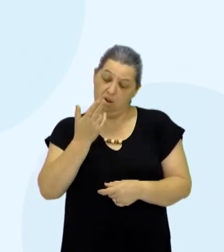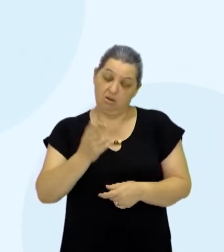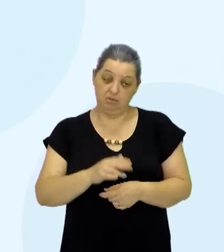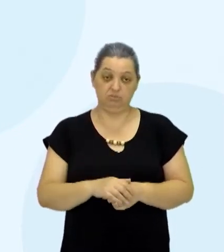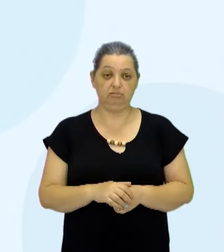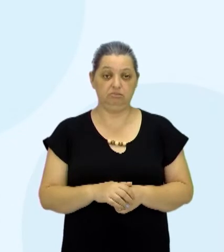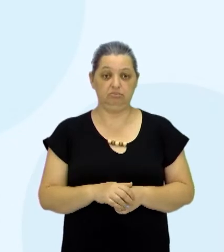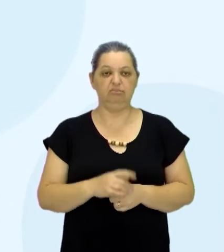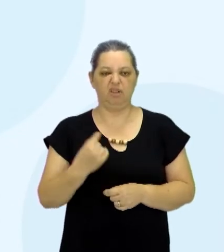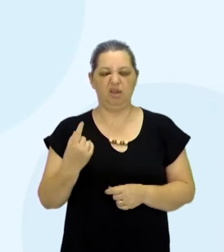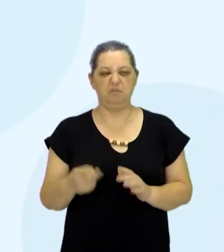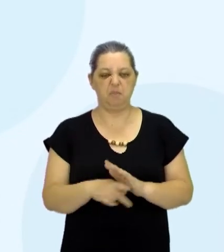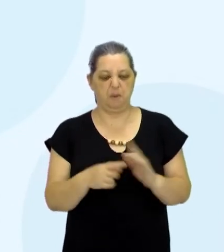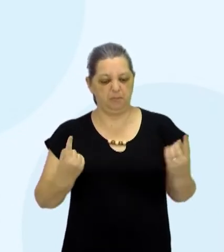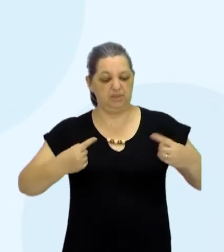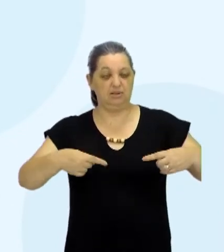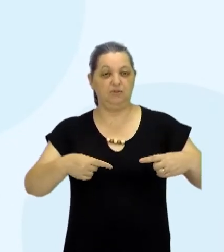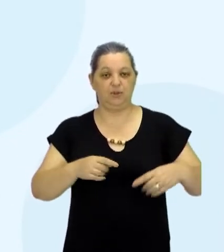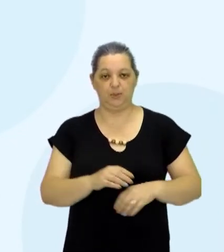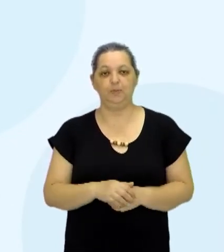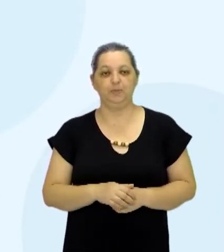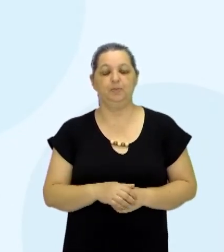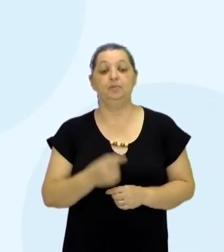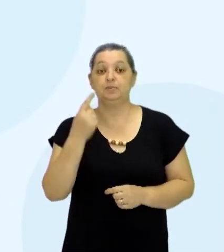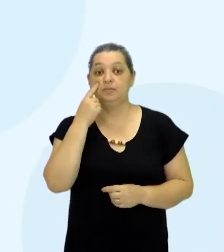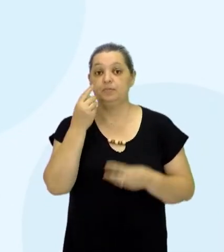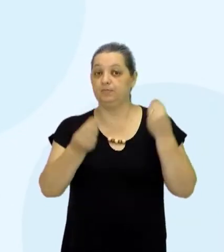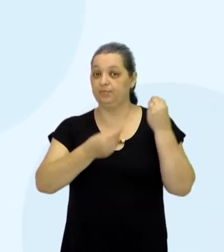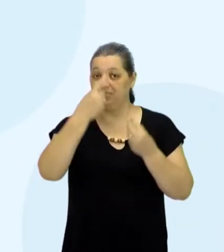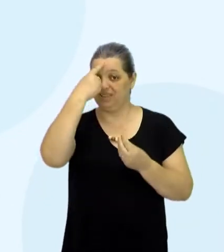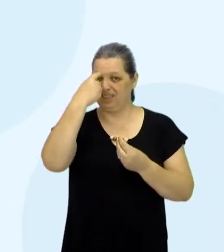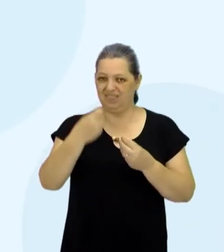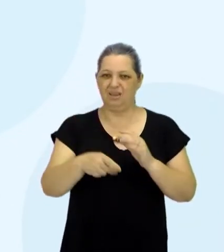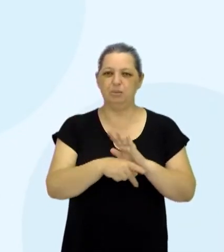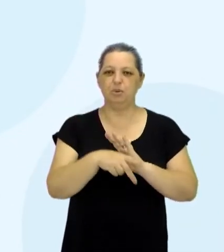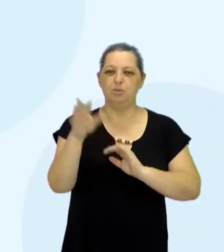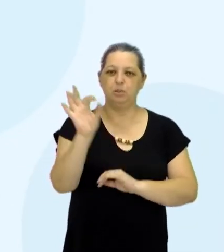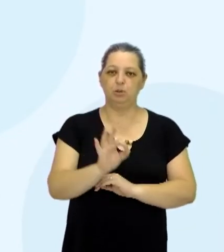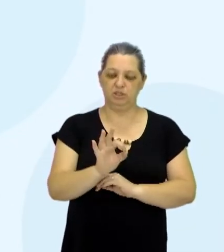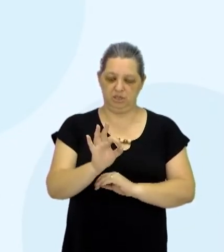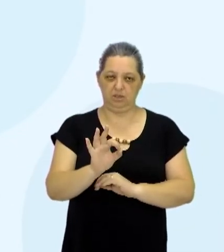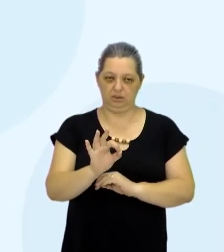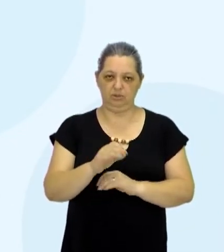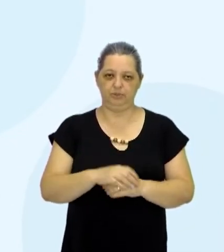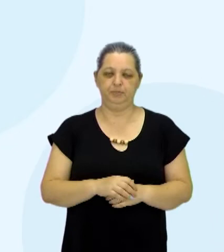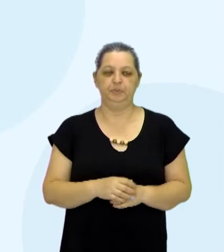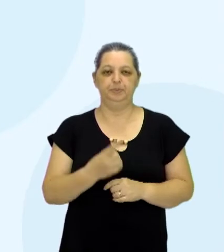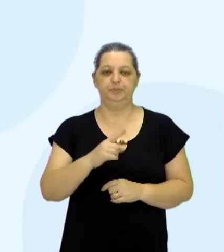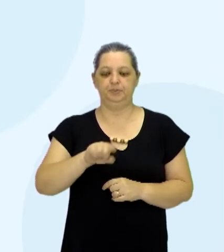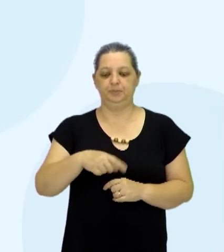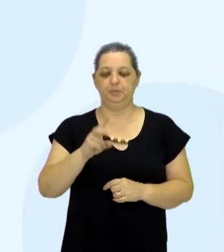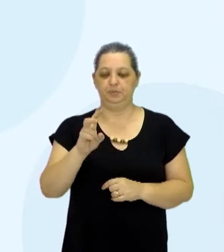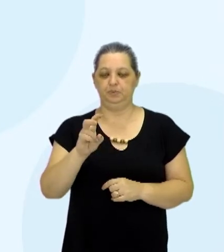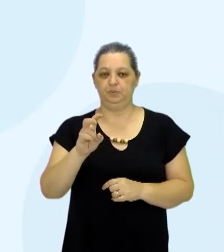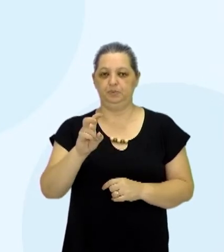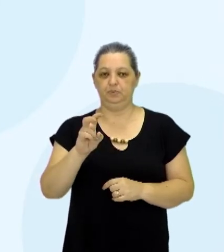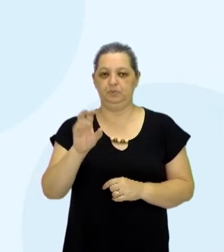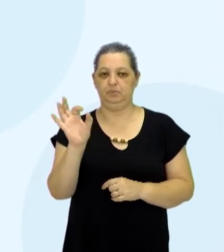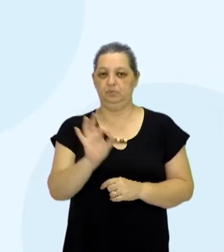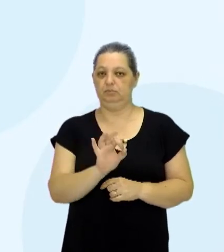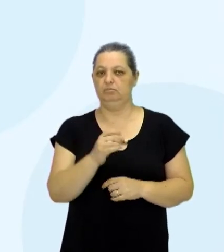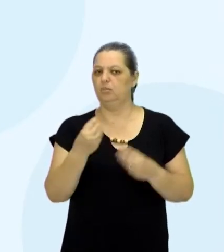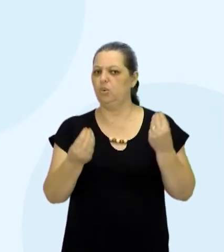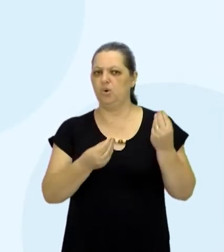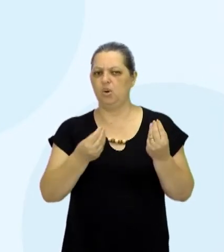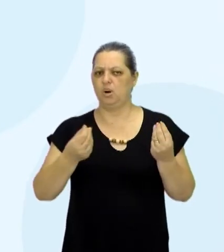acho. Desafiador, então, né? Vamos lá. Como que a gente faz? Vamos pensar na ideia lá da porcentagem, tá bom? 1,5%. Vamos entender como que vai ser número